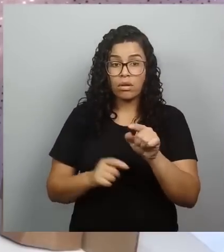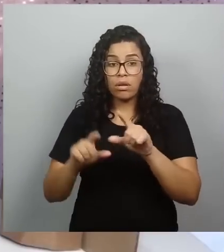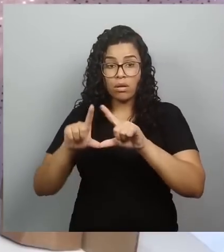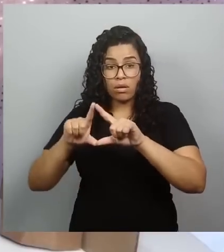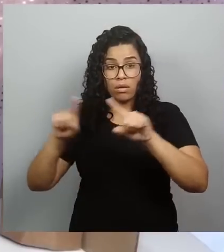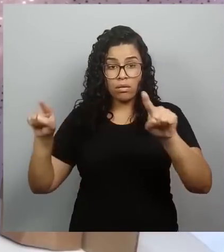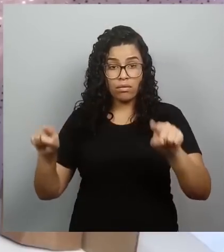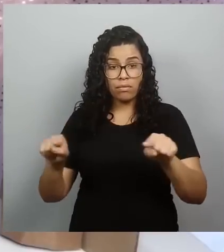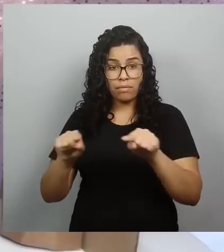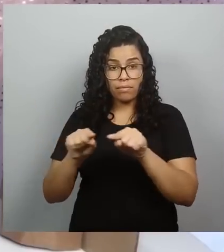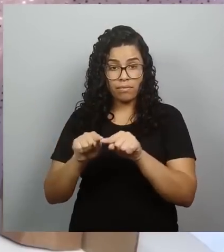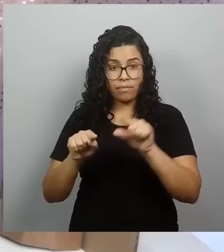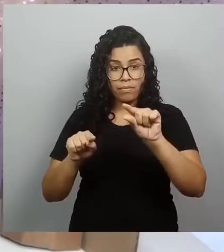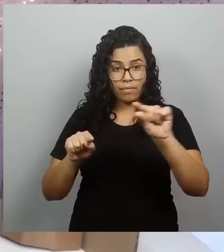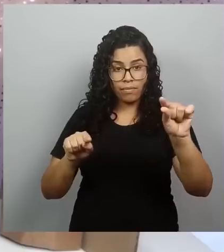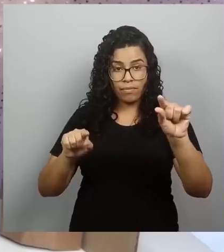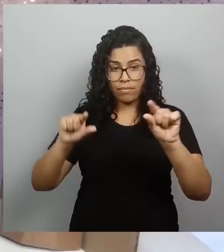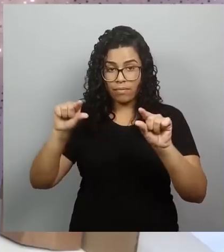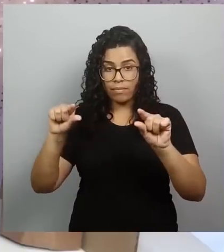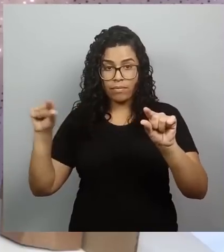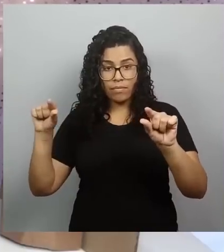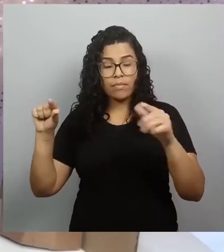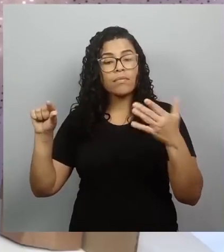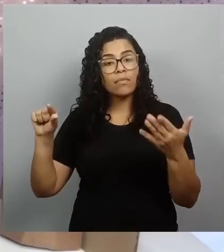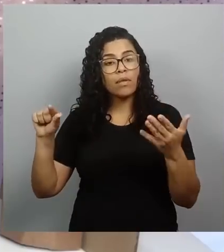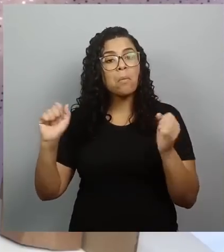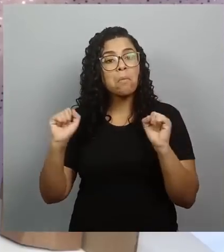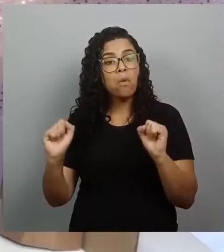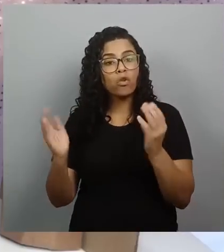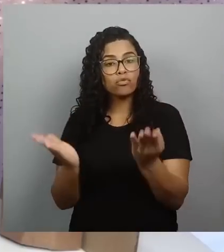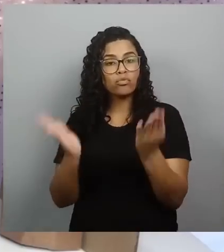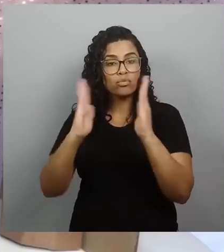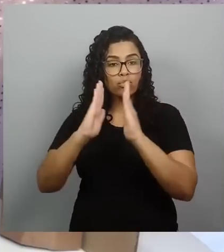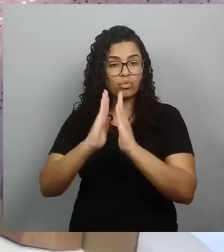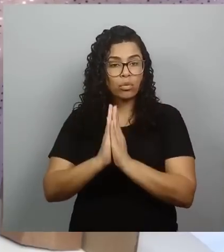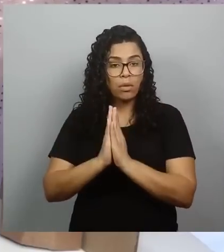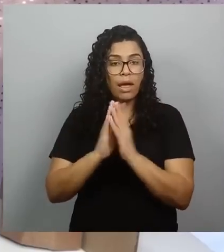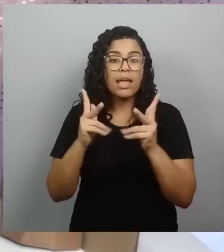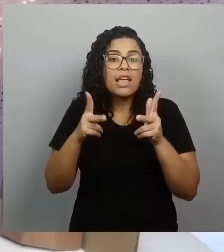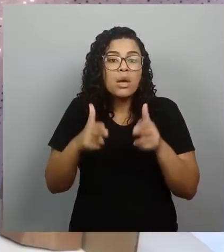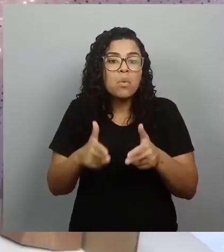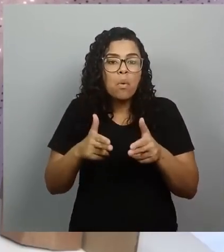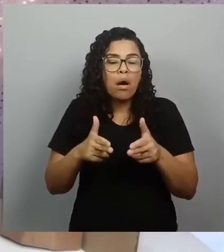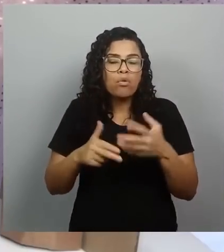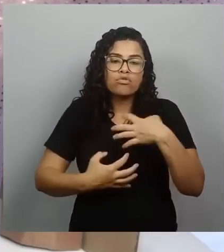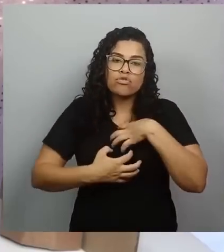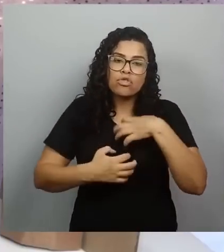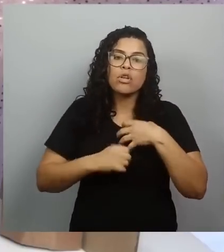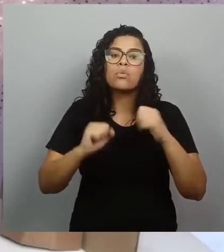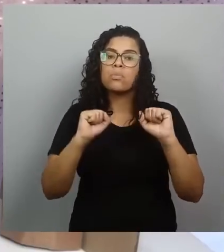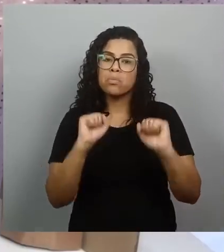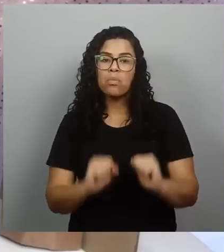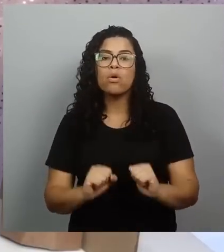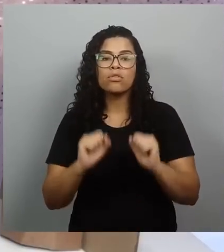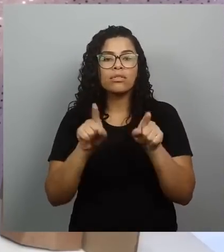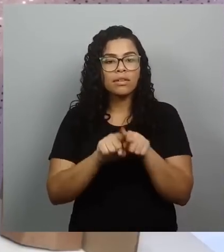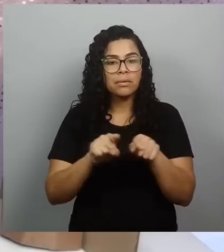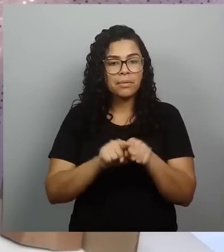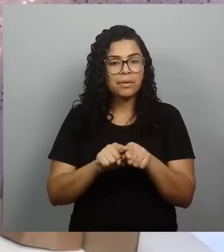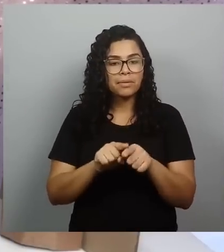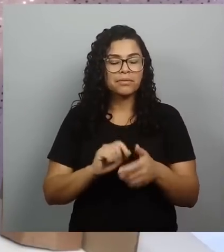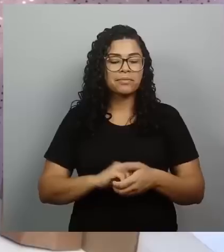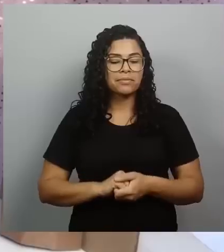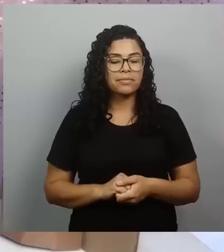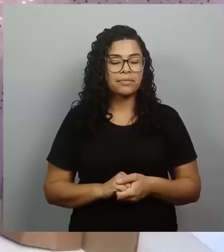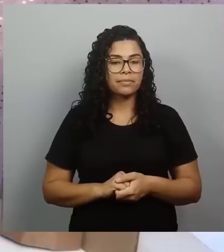pode dobrar o papelão para que tenha a mesma medida e assim